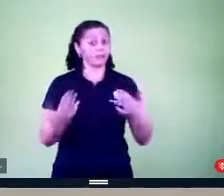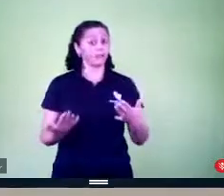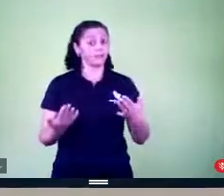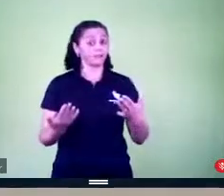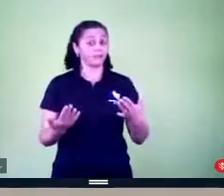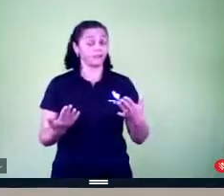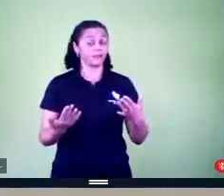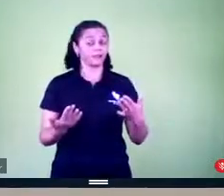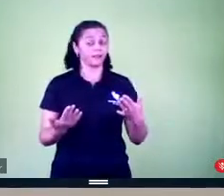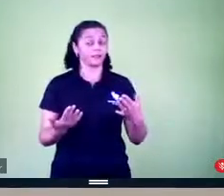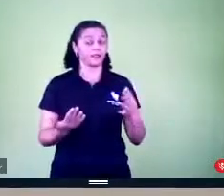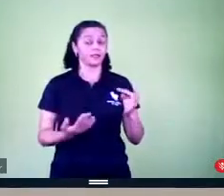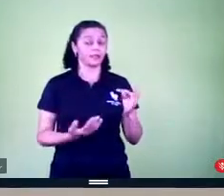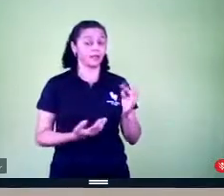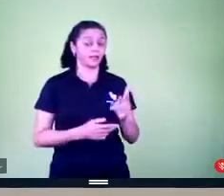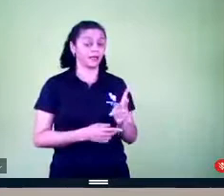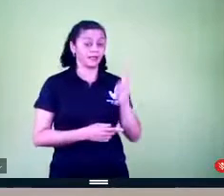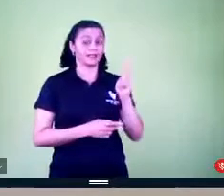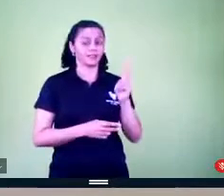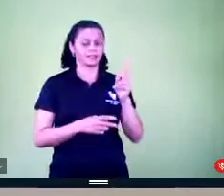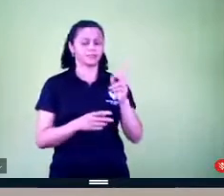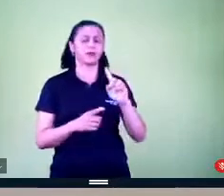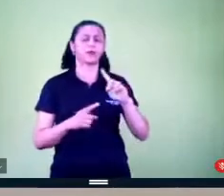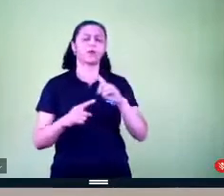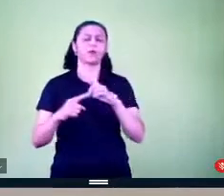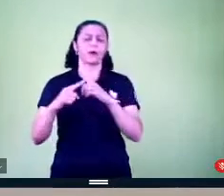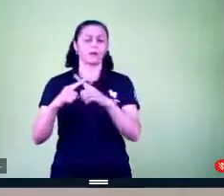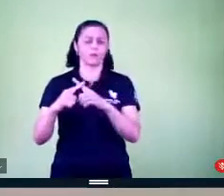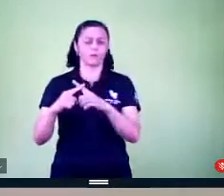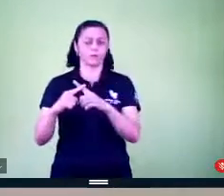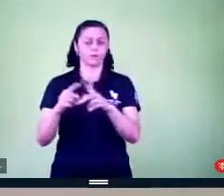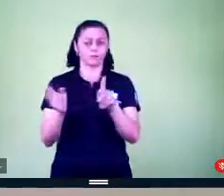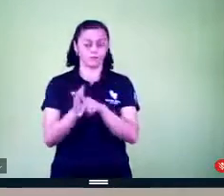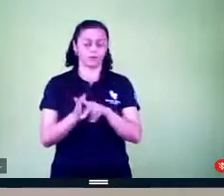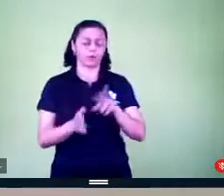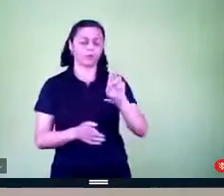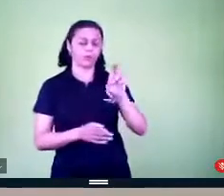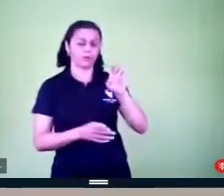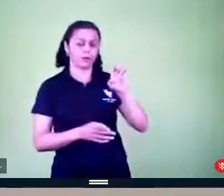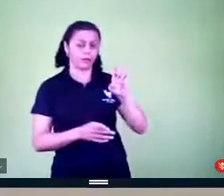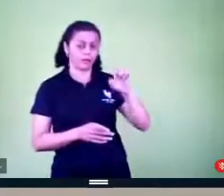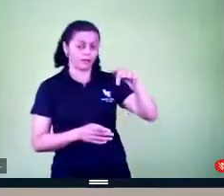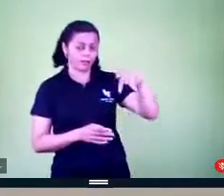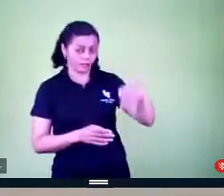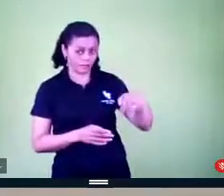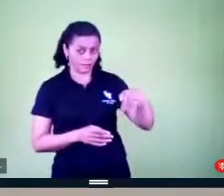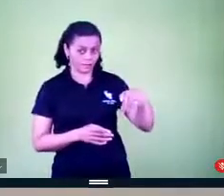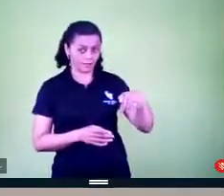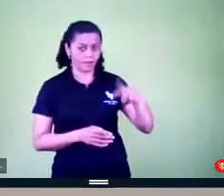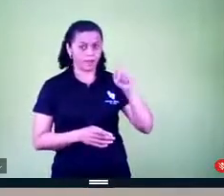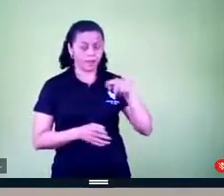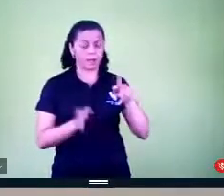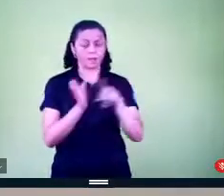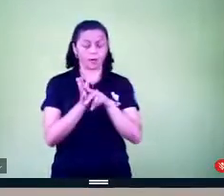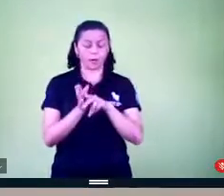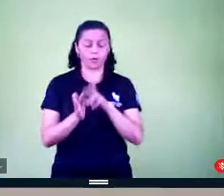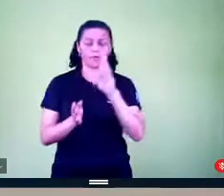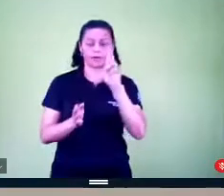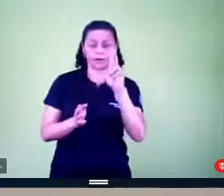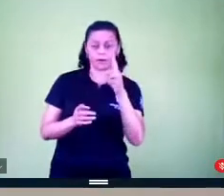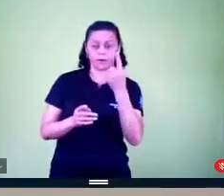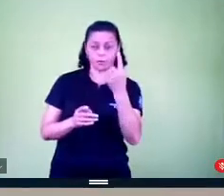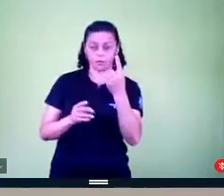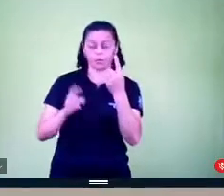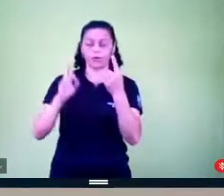multiplicação do REC pela corrente total, vai ser a própria tensão em cima do R1 do R2. Se eu fizer isso daqui, a tensão